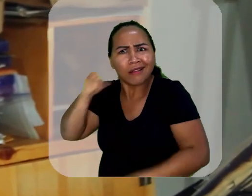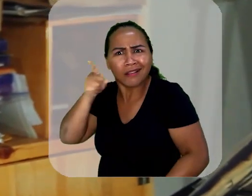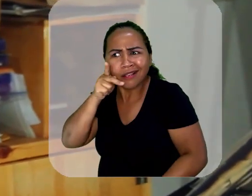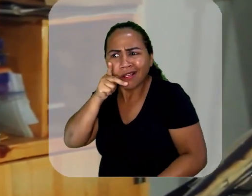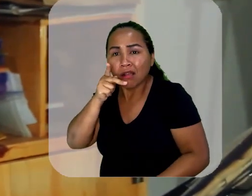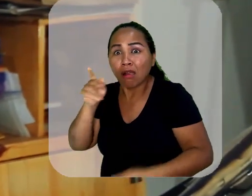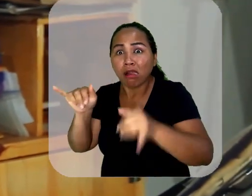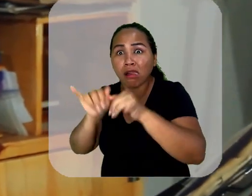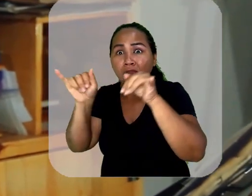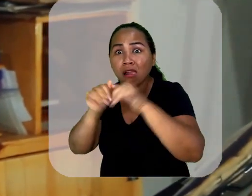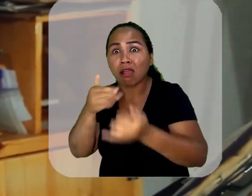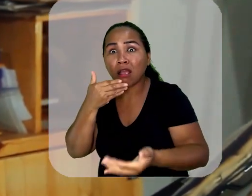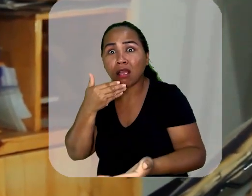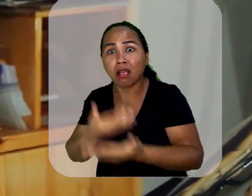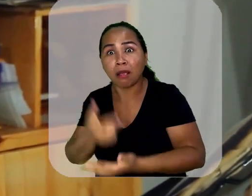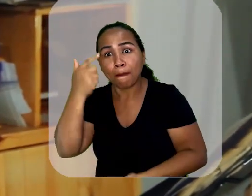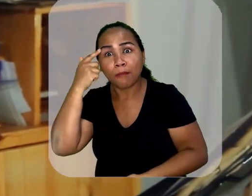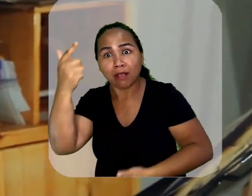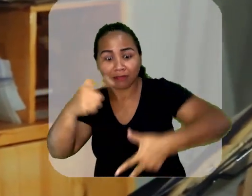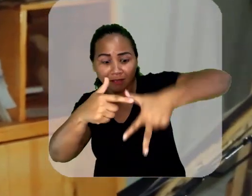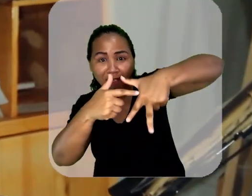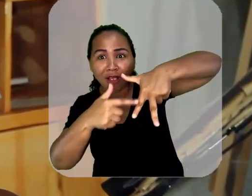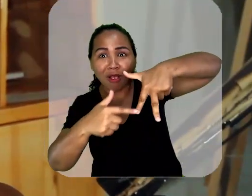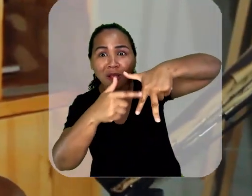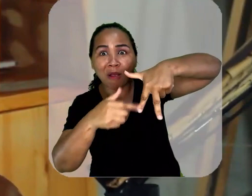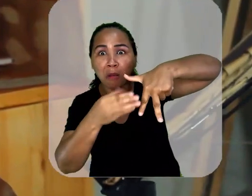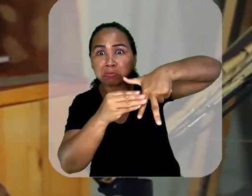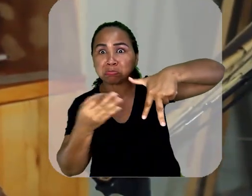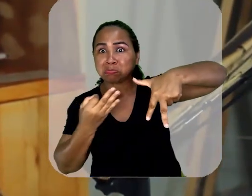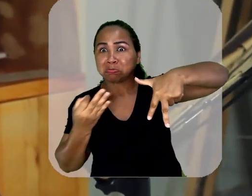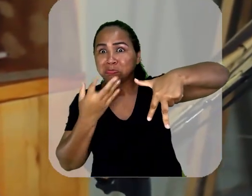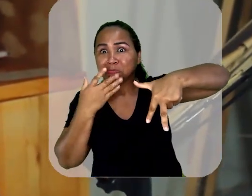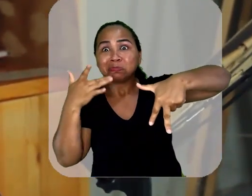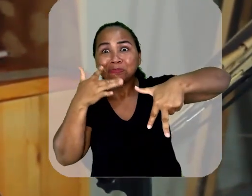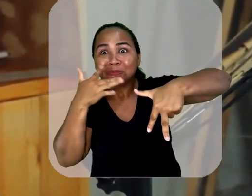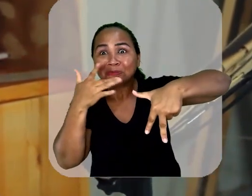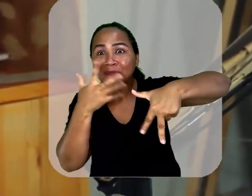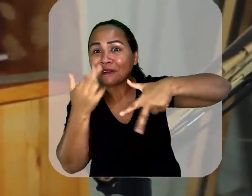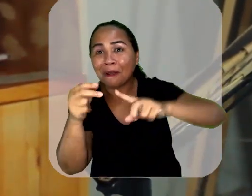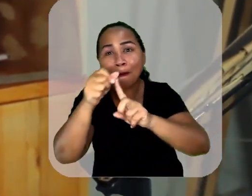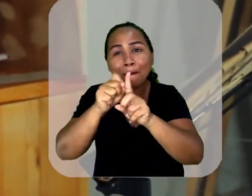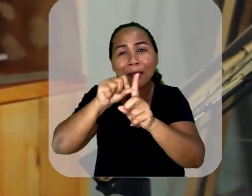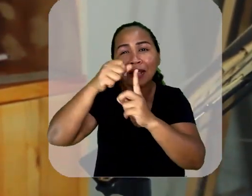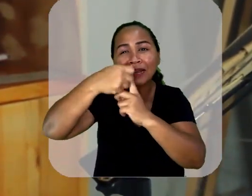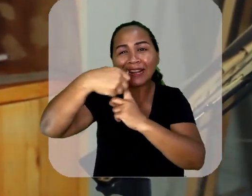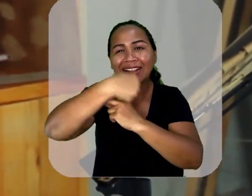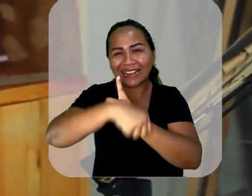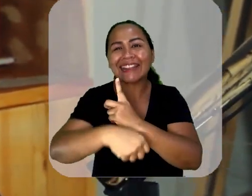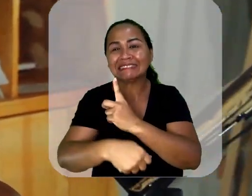De pensar nas suas coxas, no gosto banana roxa, daquelas